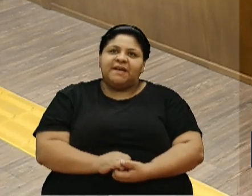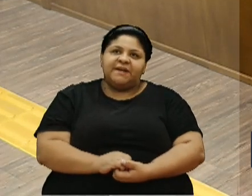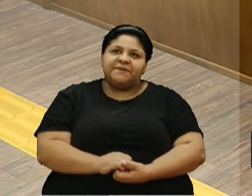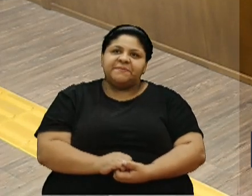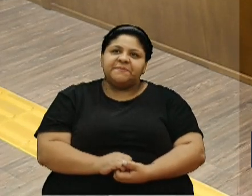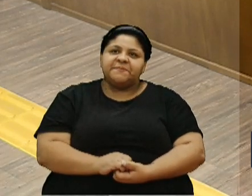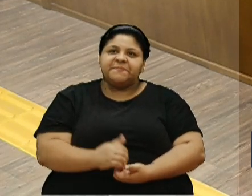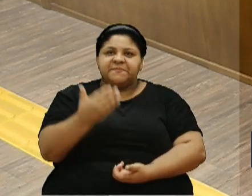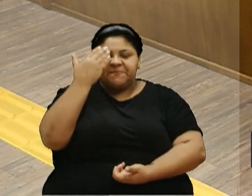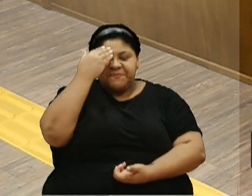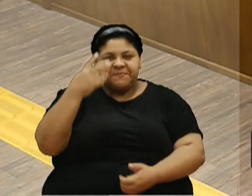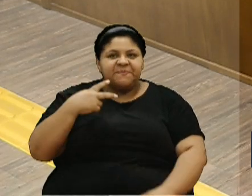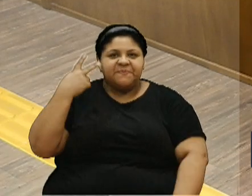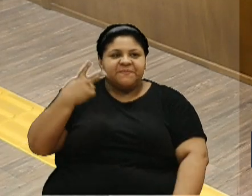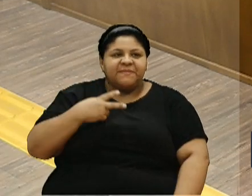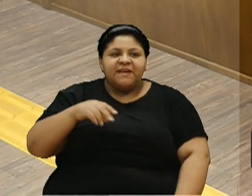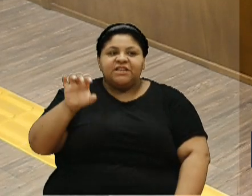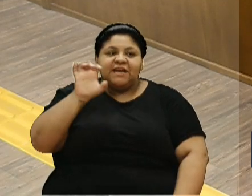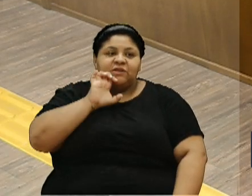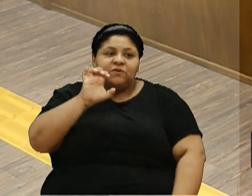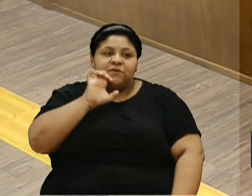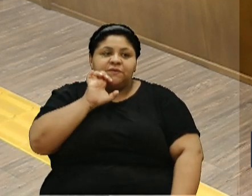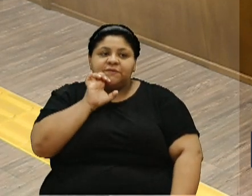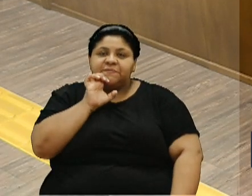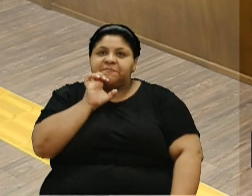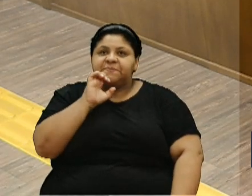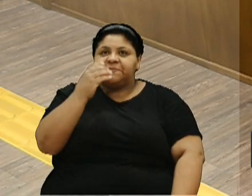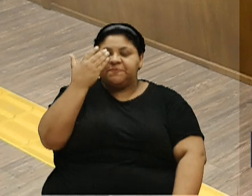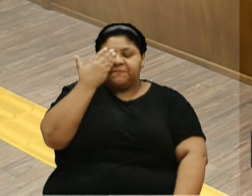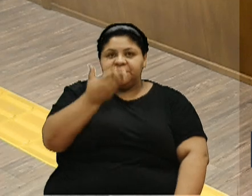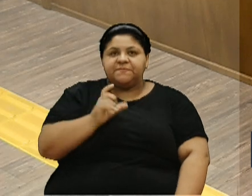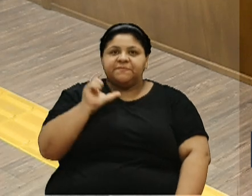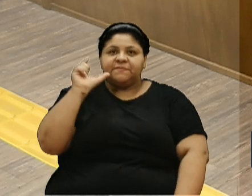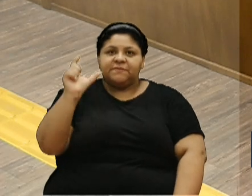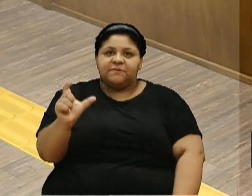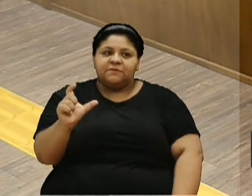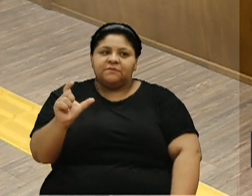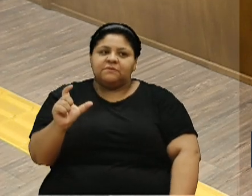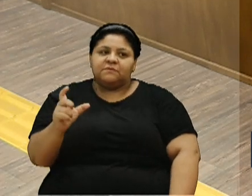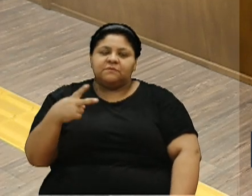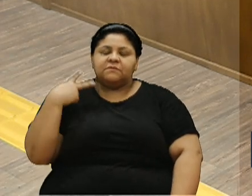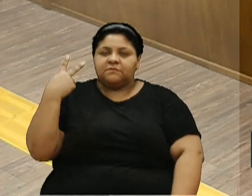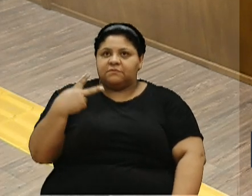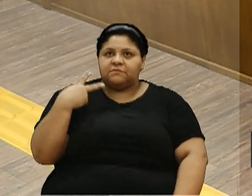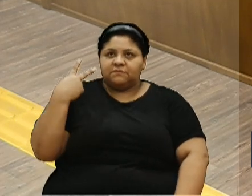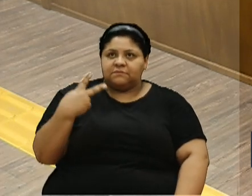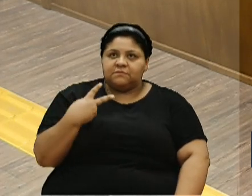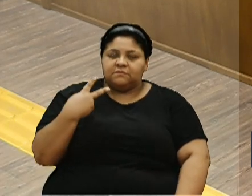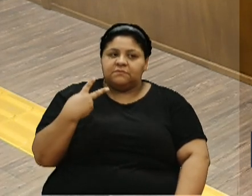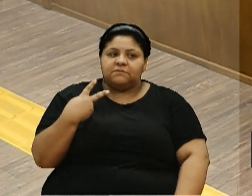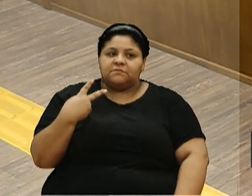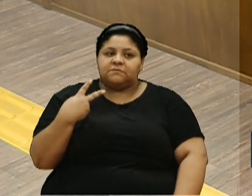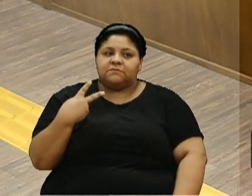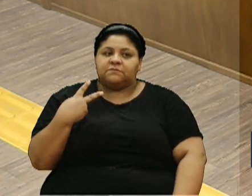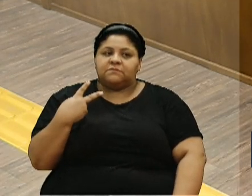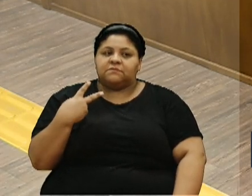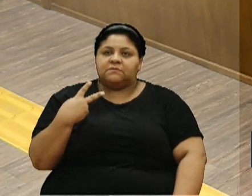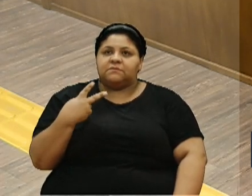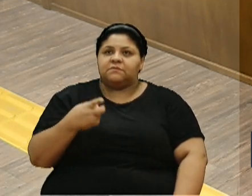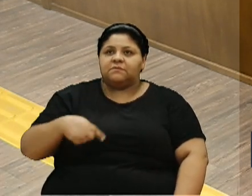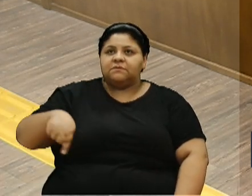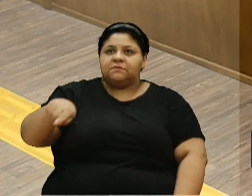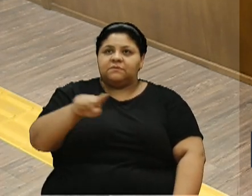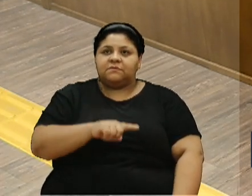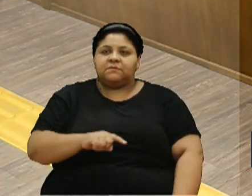Muito obrigada, vereadora Estela. De imediato, passo a palavra, então, para a Daniele Menegus, nossa secretária adjunta,